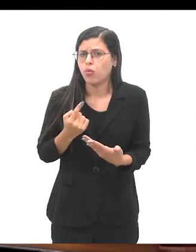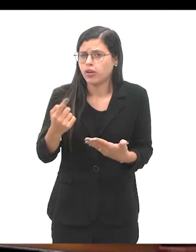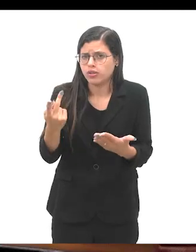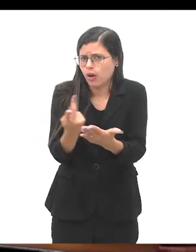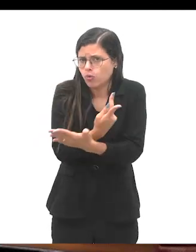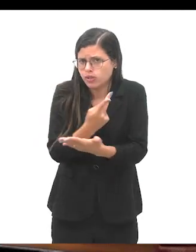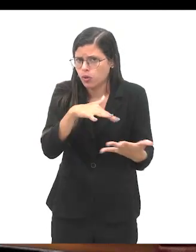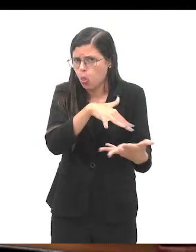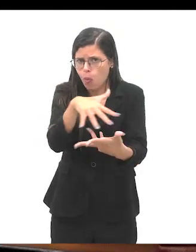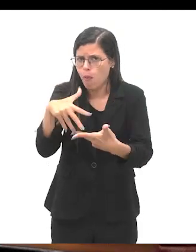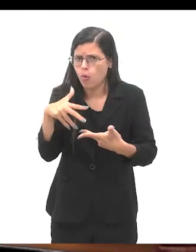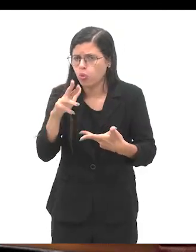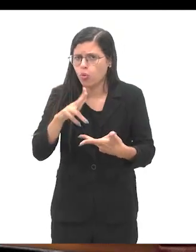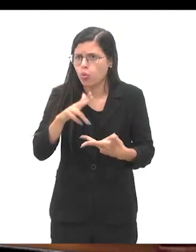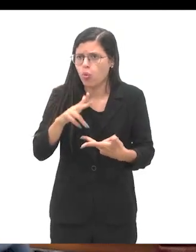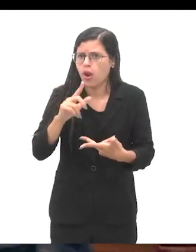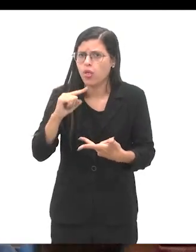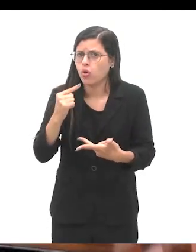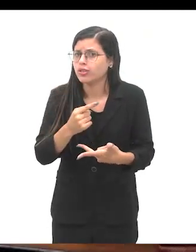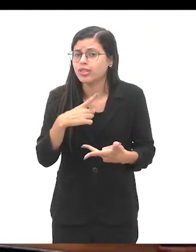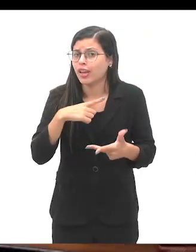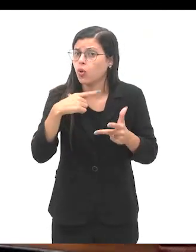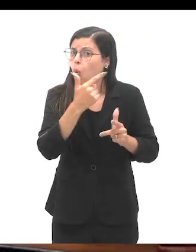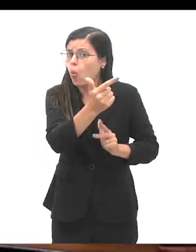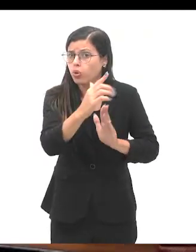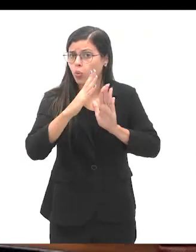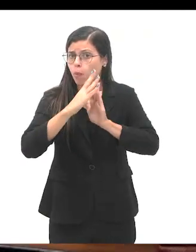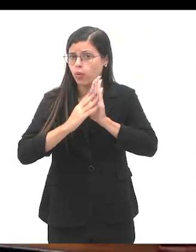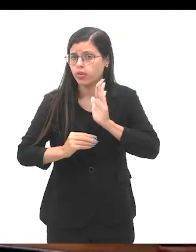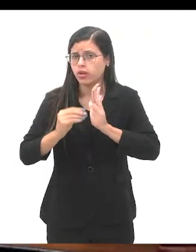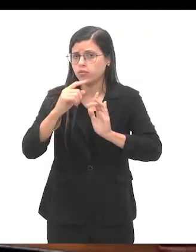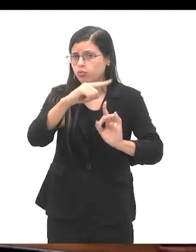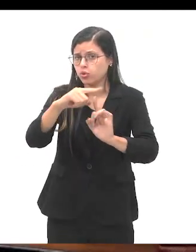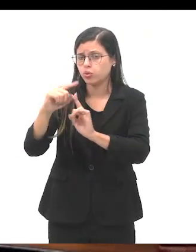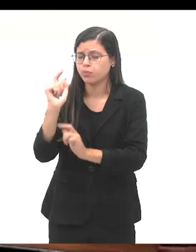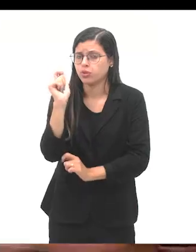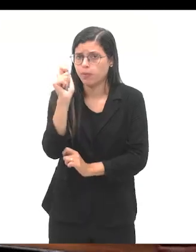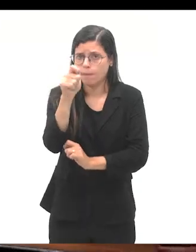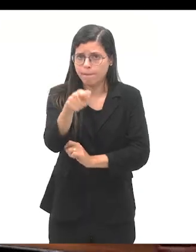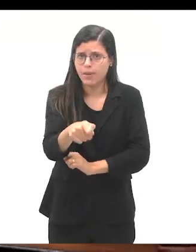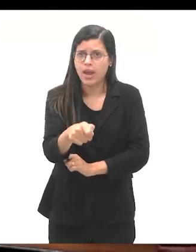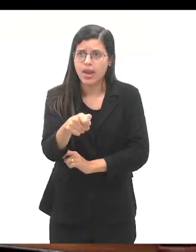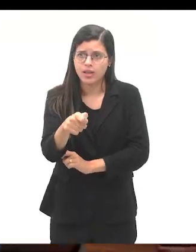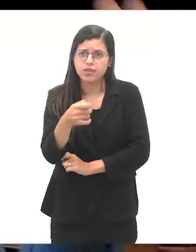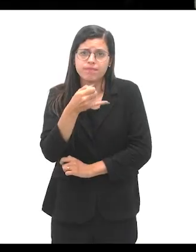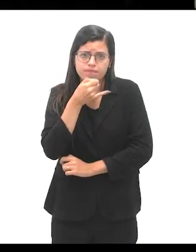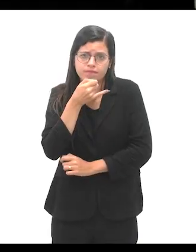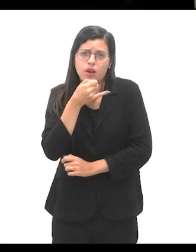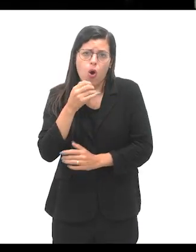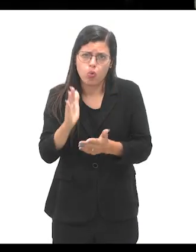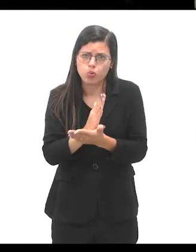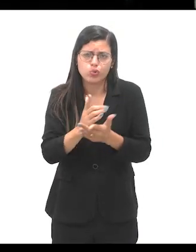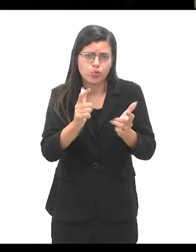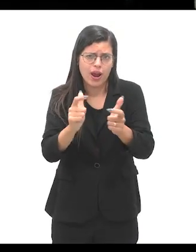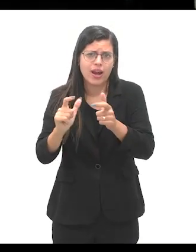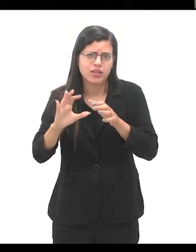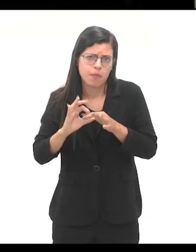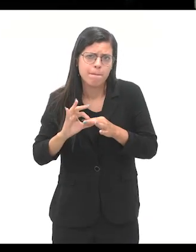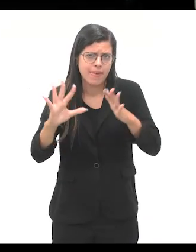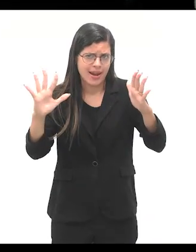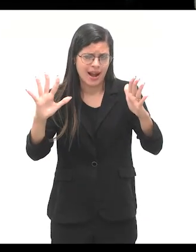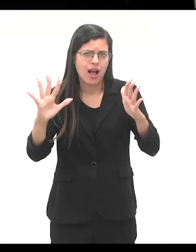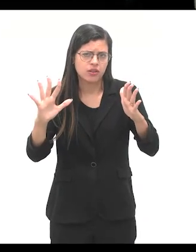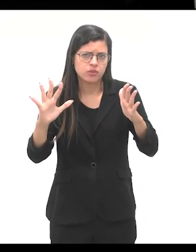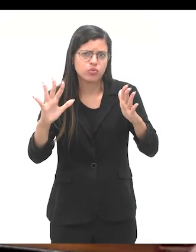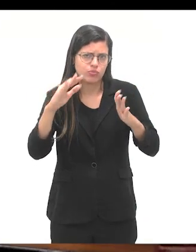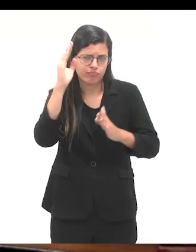nós, né? É outros modelos de pesca que, infelizmente, é permitido na costa brasileira